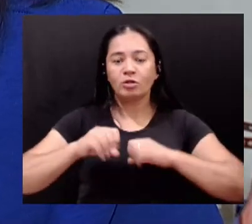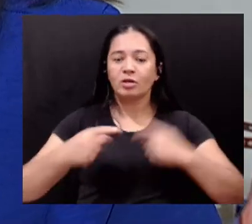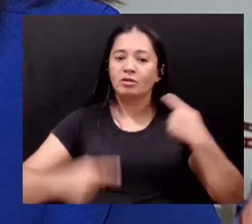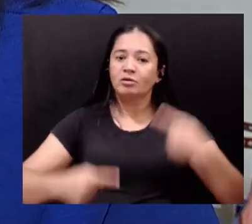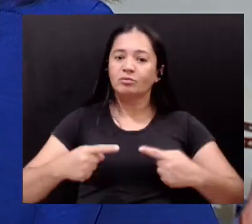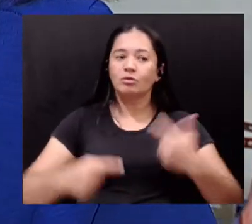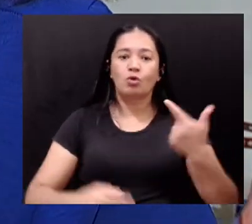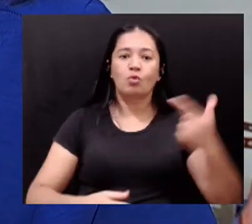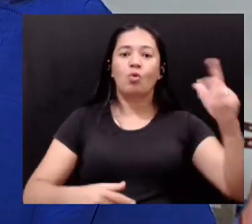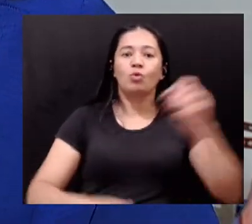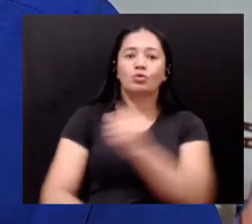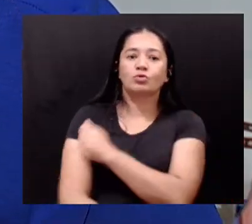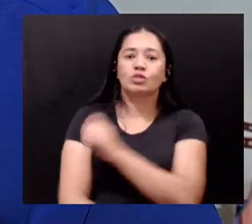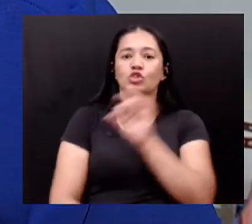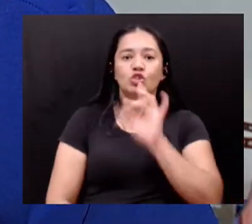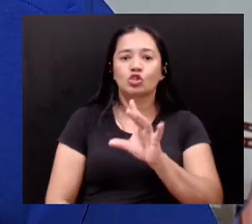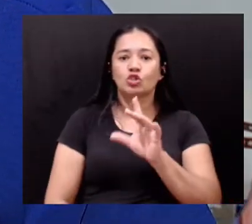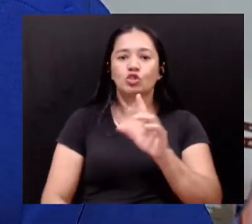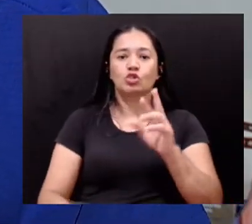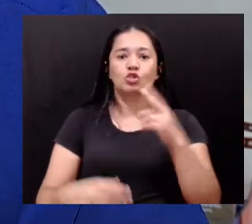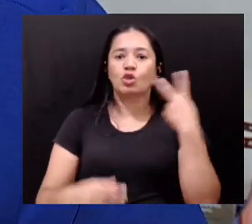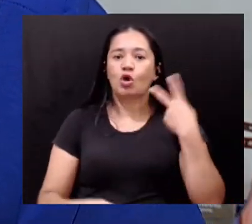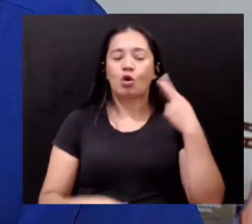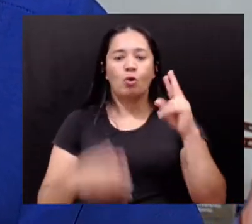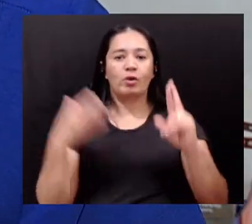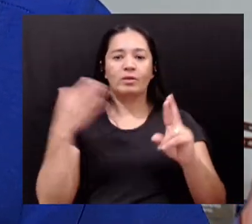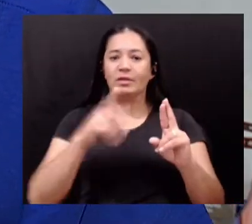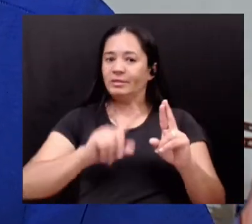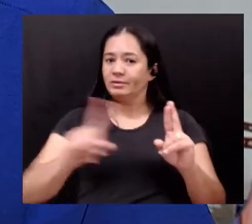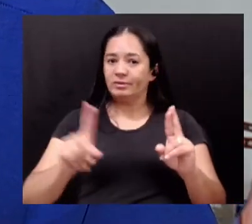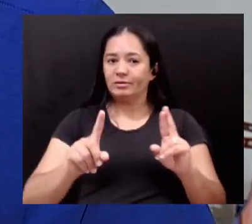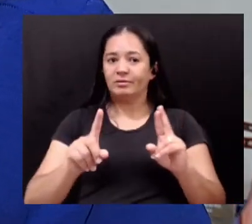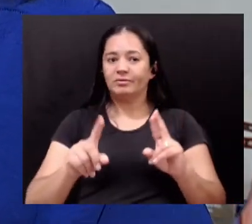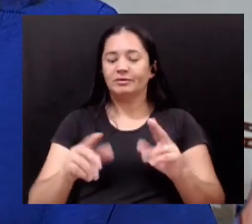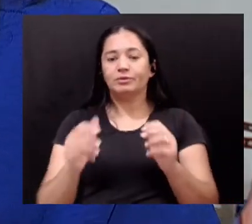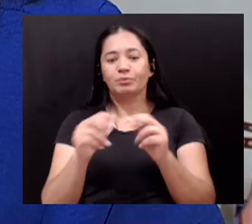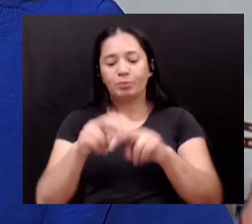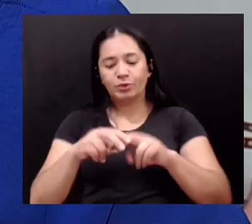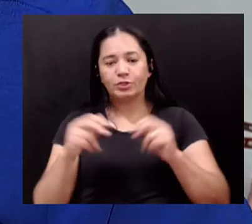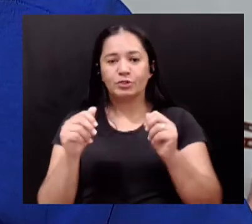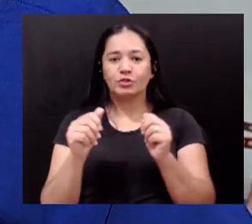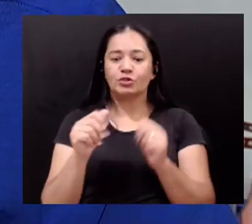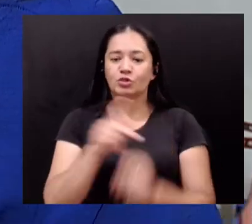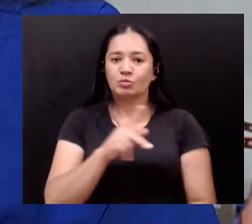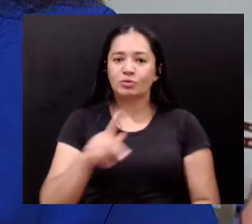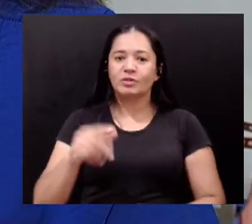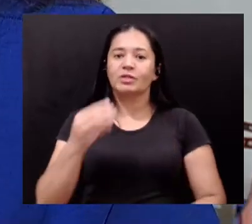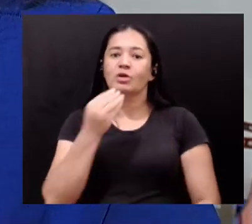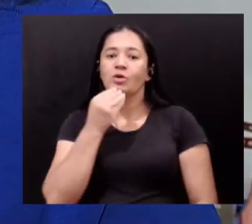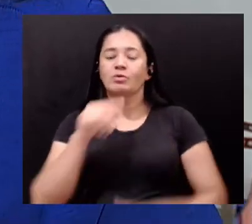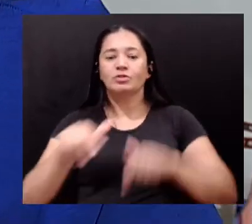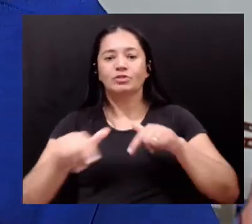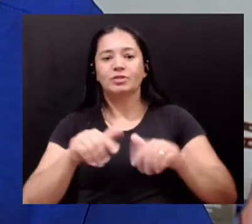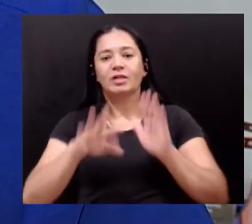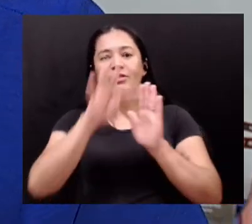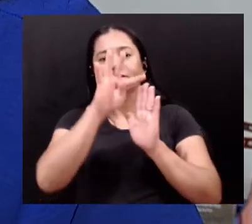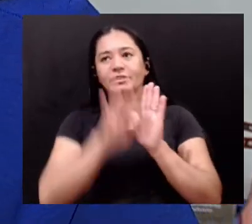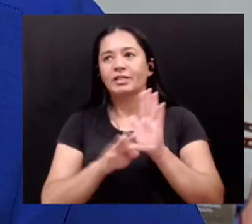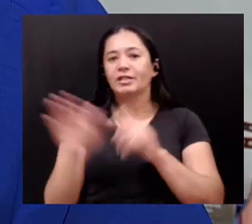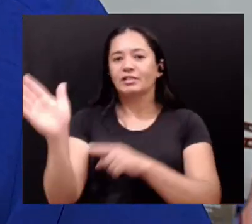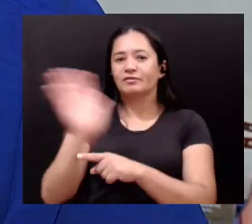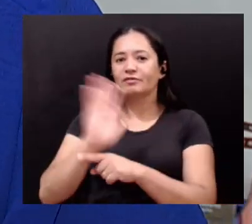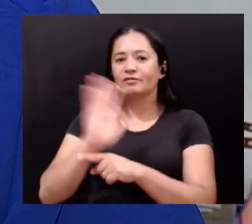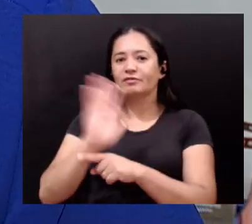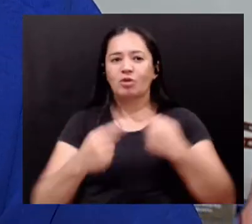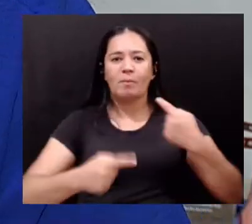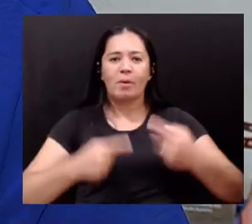ser eleito como representante. Então, os professores têm a oportunidade de trabalhar textos, videoaulas, jogos, debate de